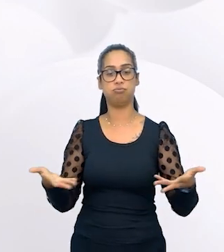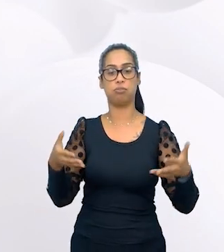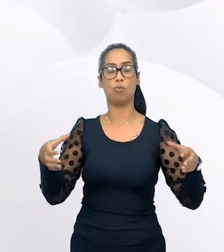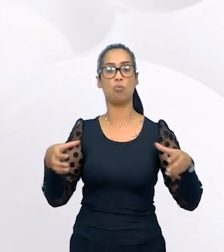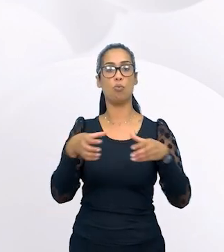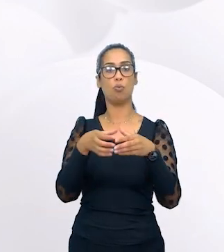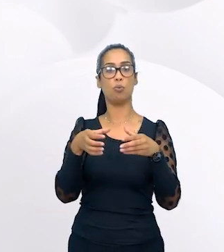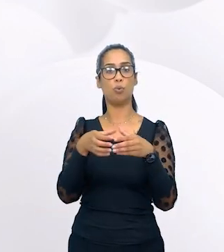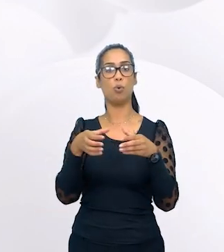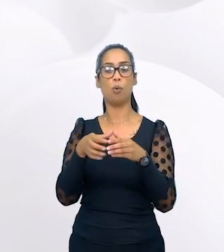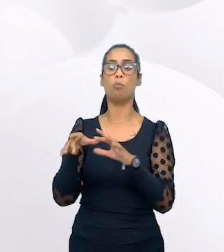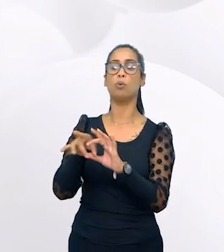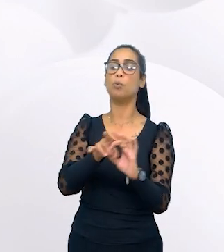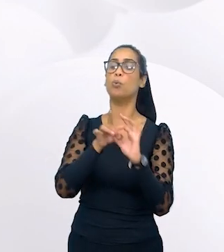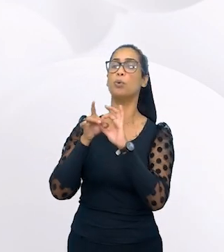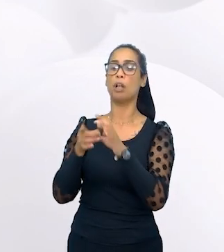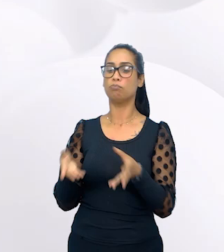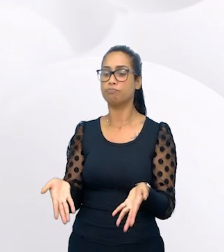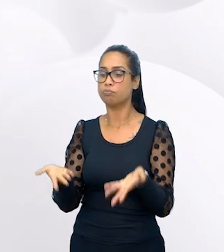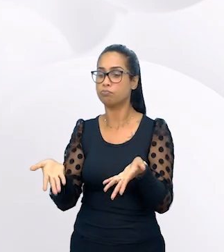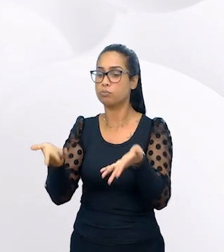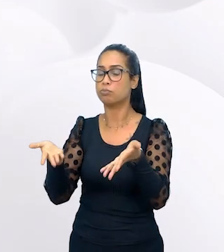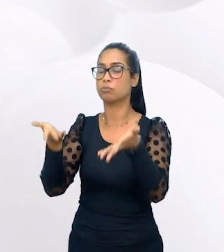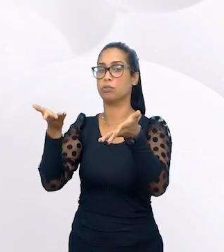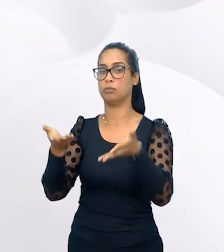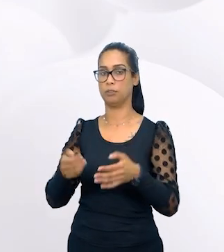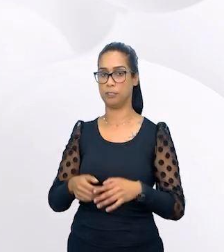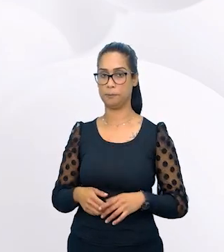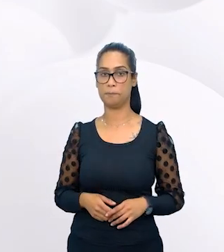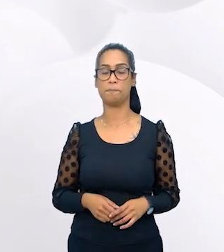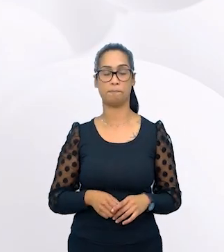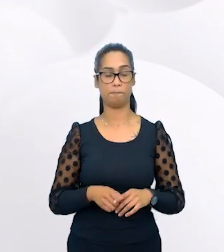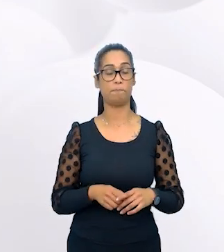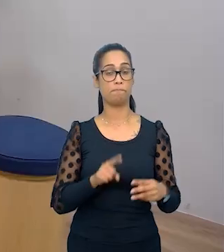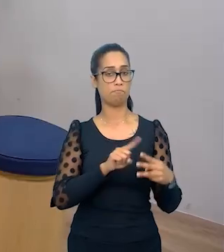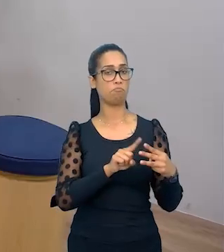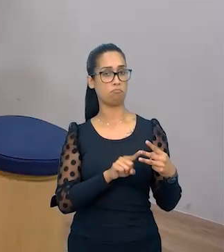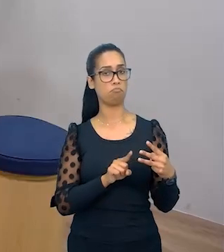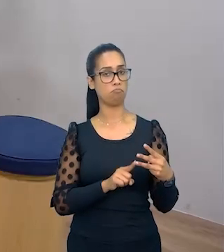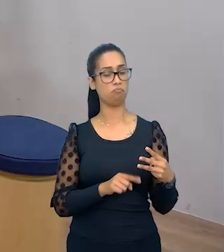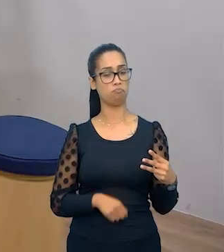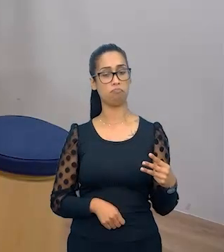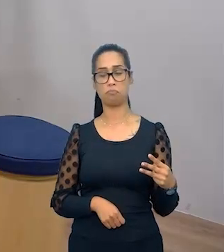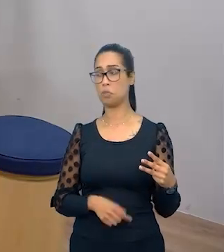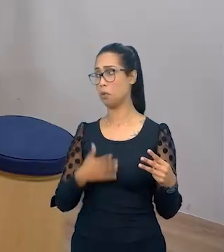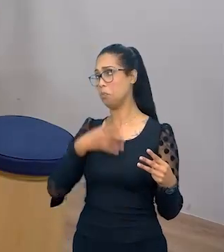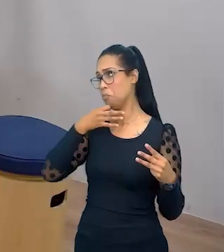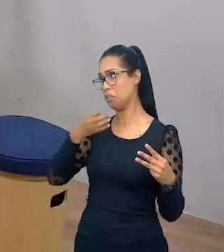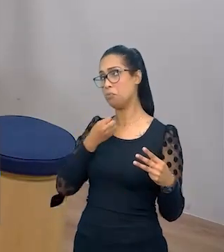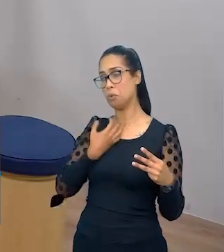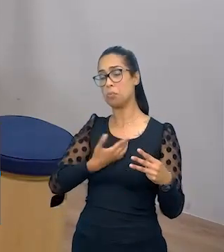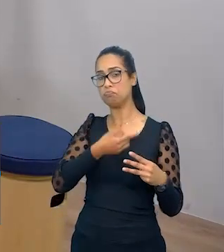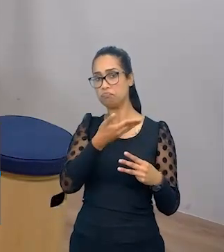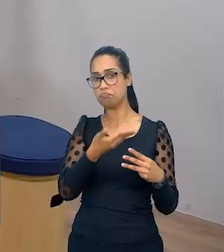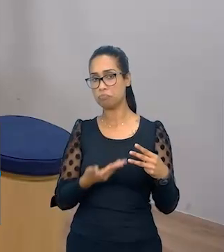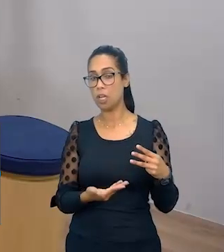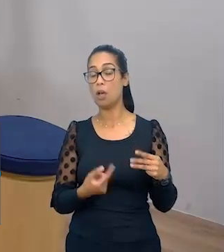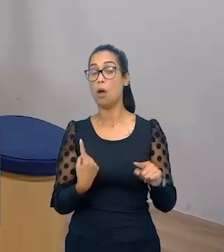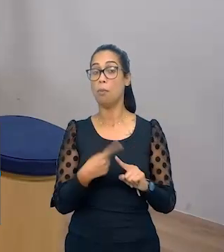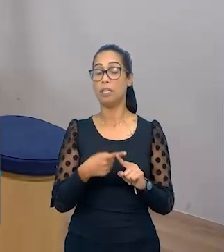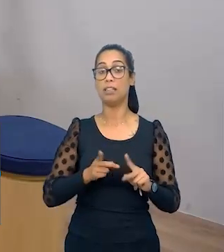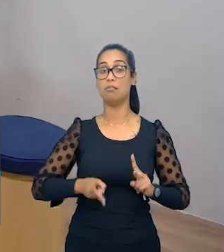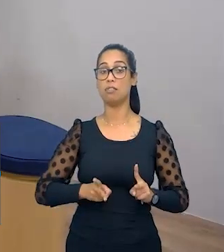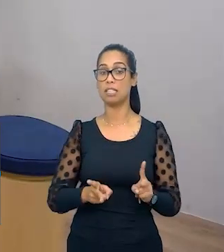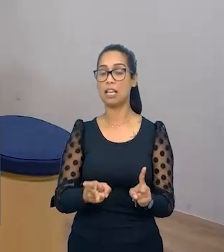de juventude. O que você acha, Sumaia? Acho super pertinente, porque muitas vezes a gente observa a parte de educação ambiental